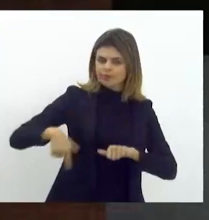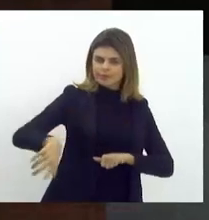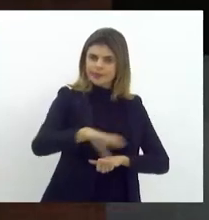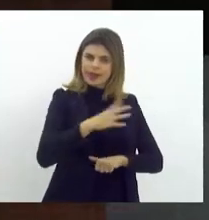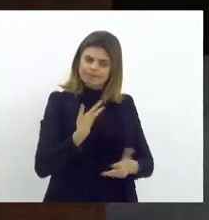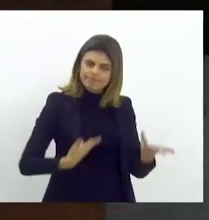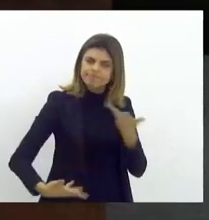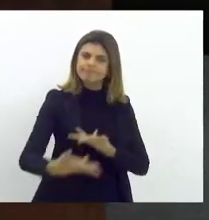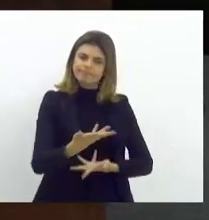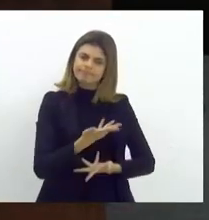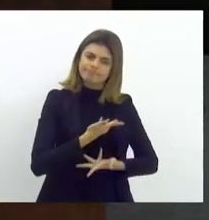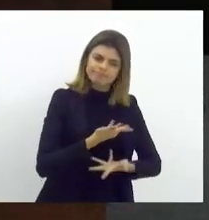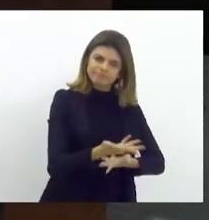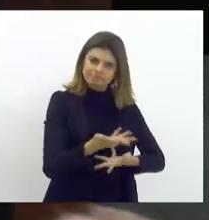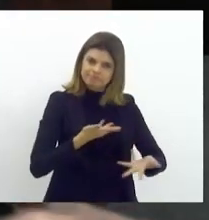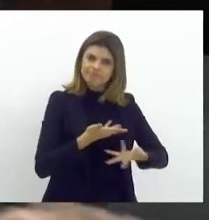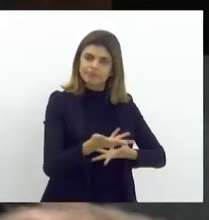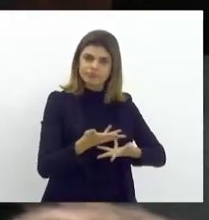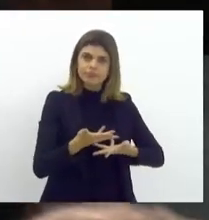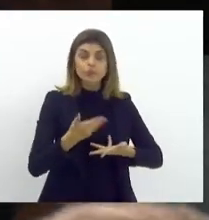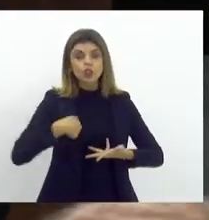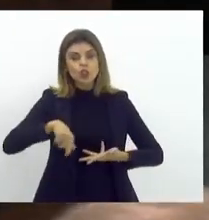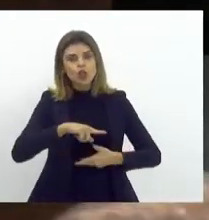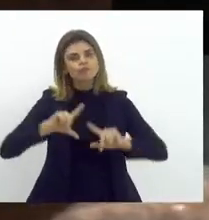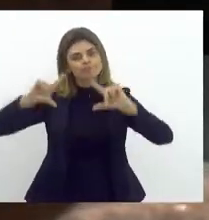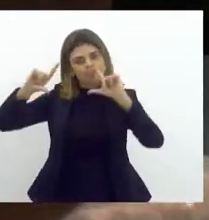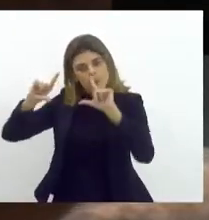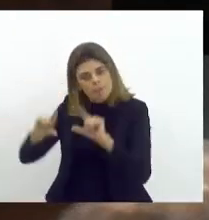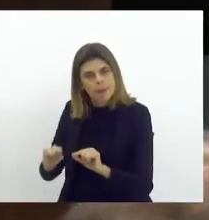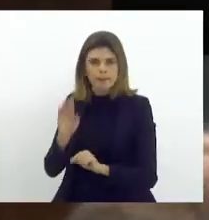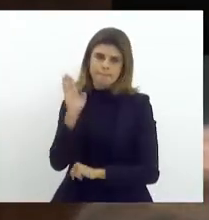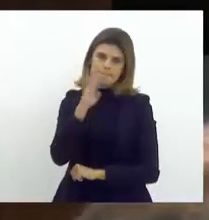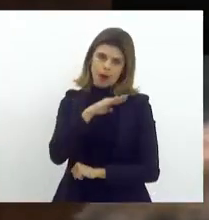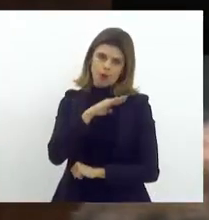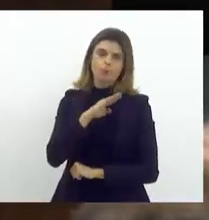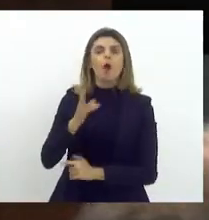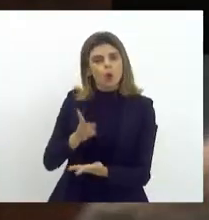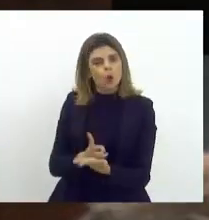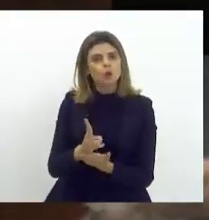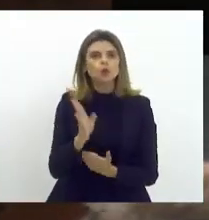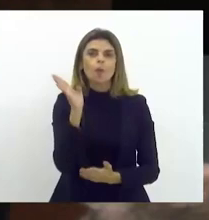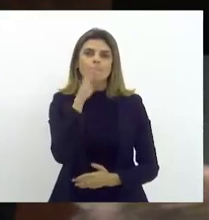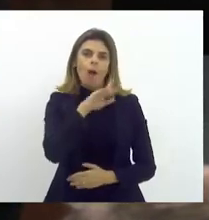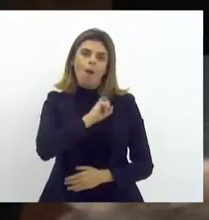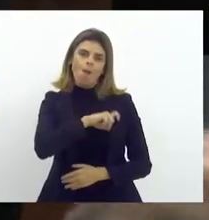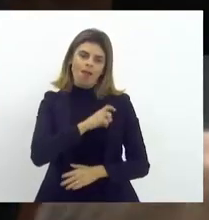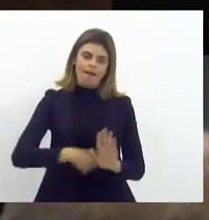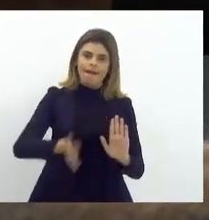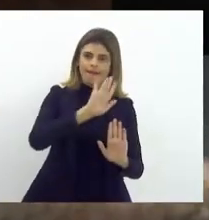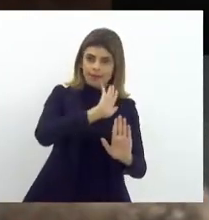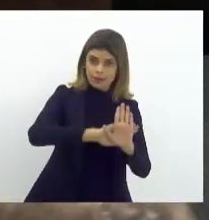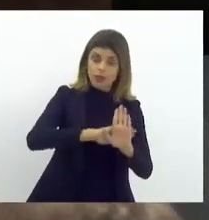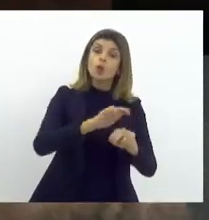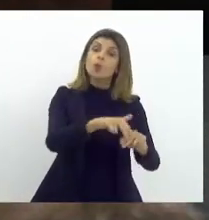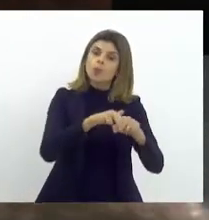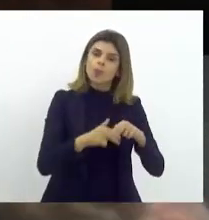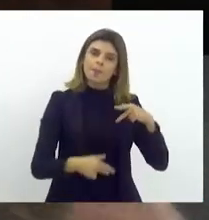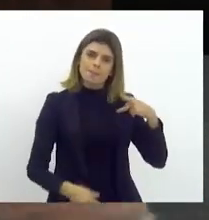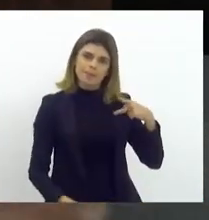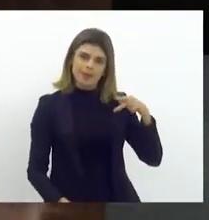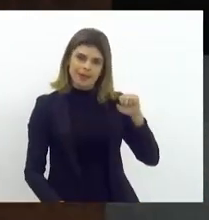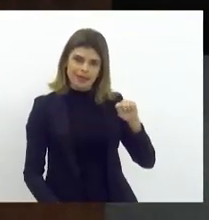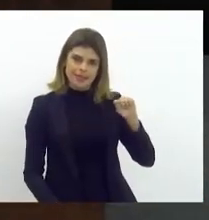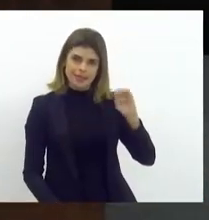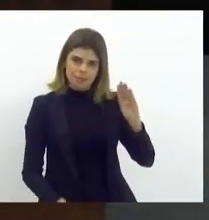que nós reduzimos a maldade mas ela não deixa de ser maldade por isso o PSB vota